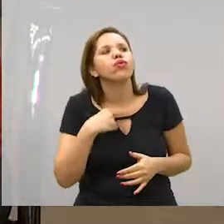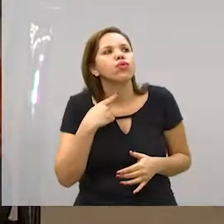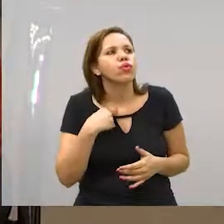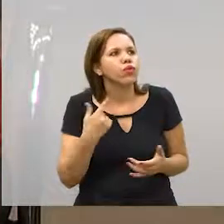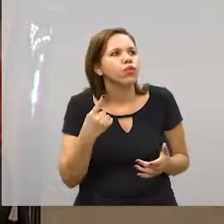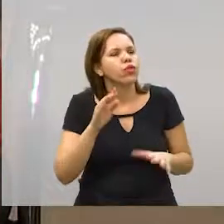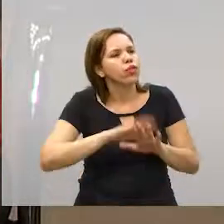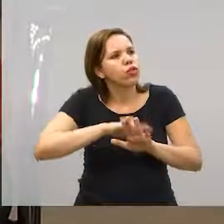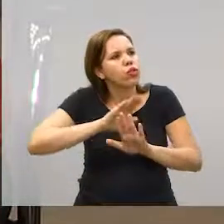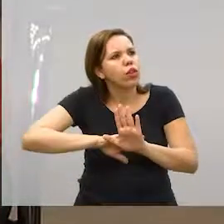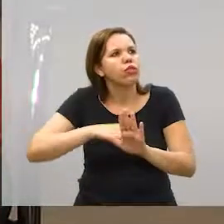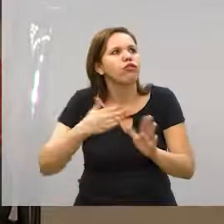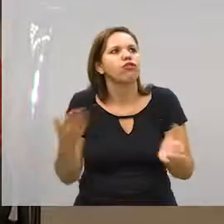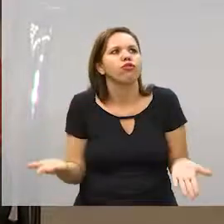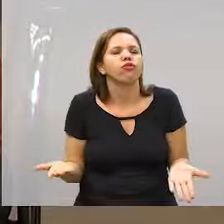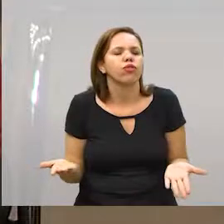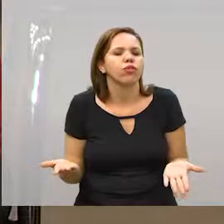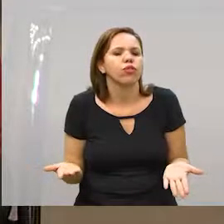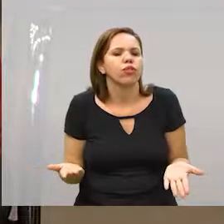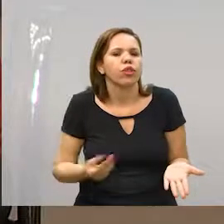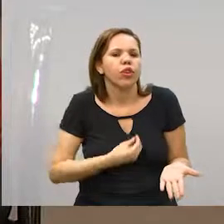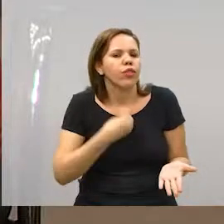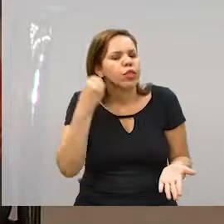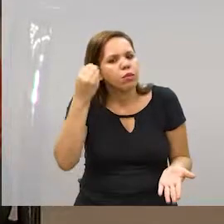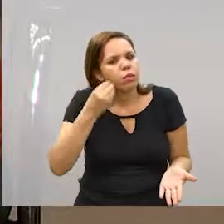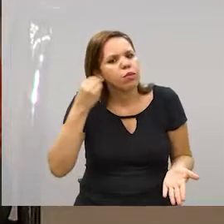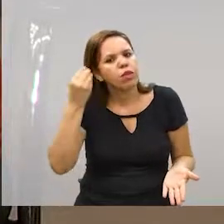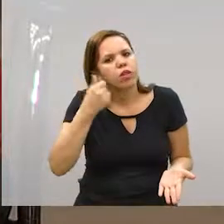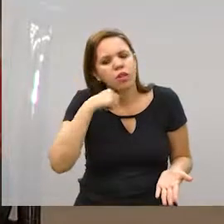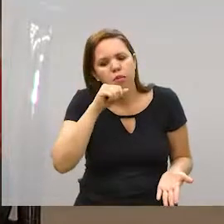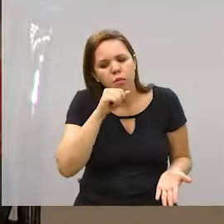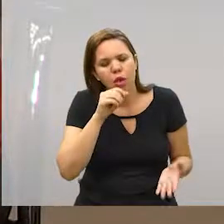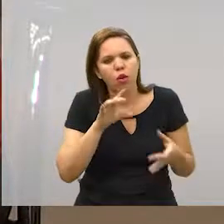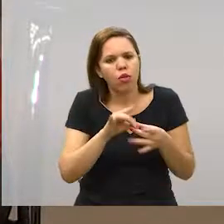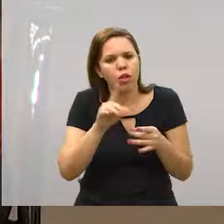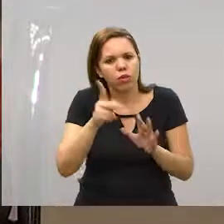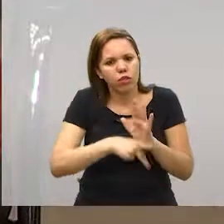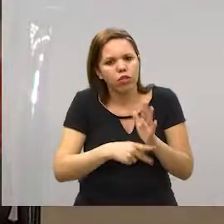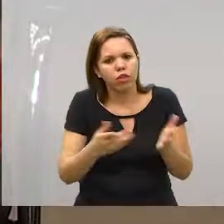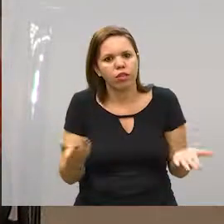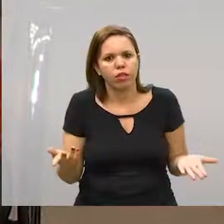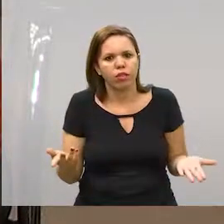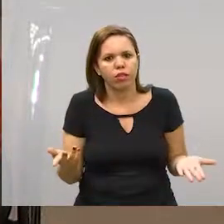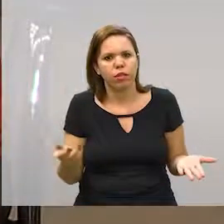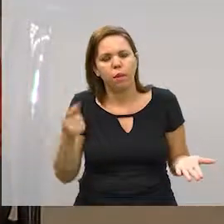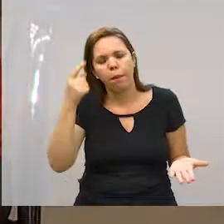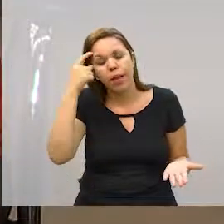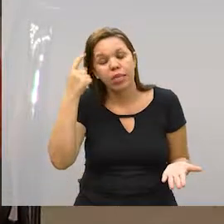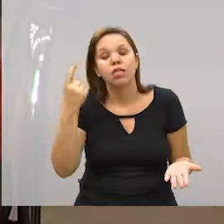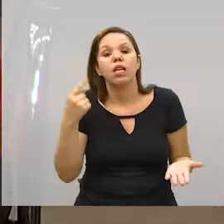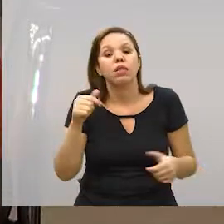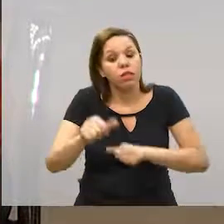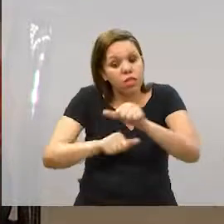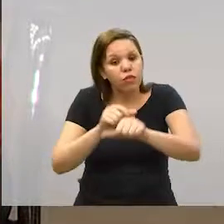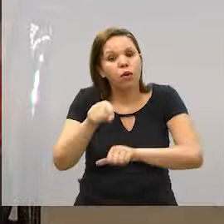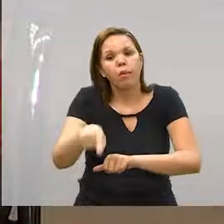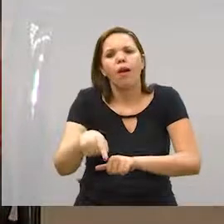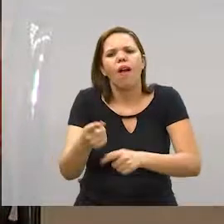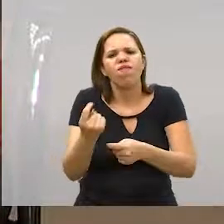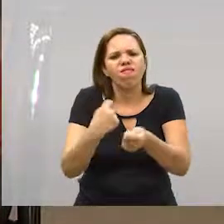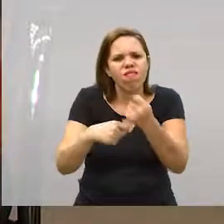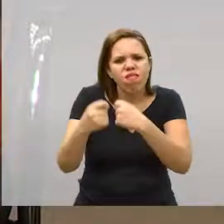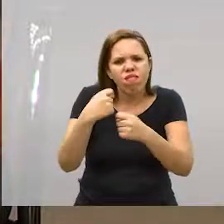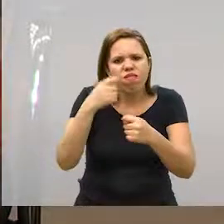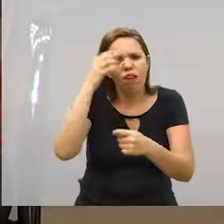sonho, partindo de uma ideologia, daquela vivência de ser mãe e unir a esse projeto, mas pensar, a gente precisa